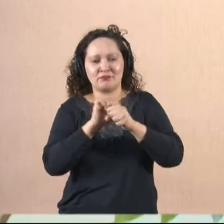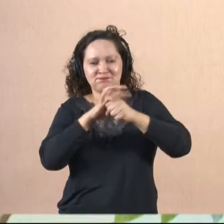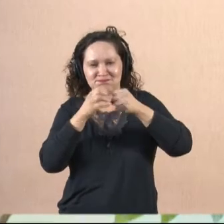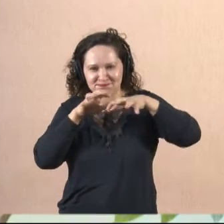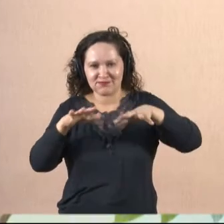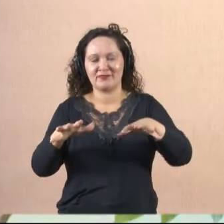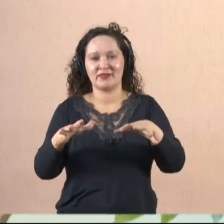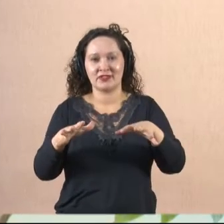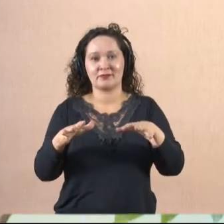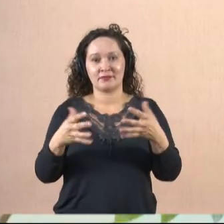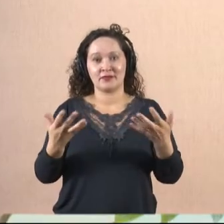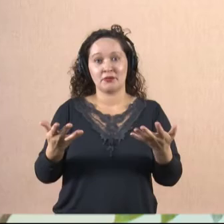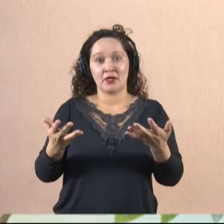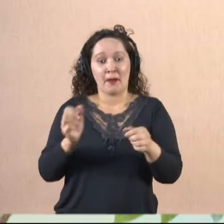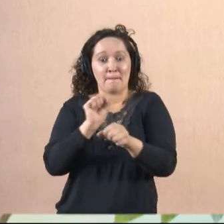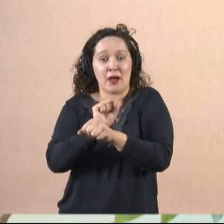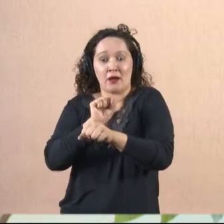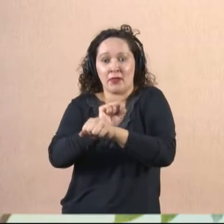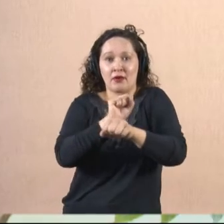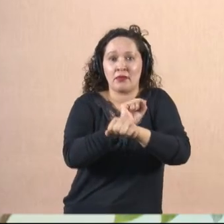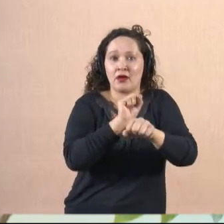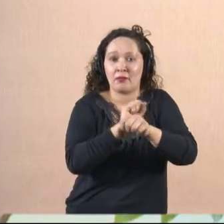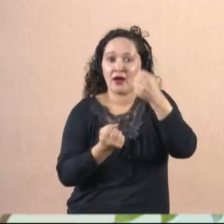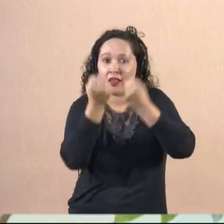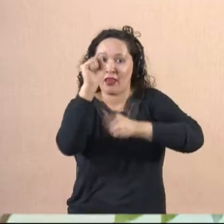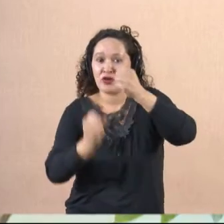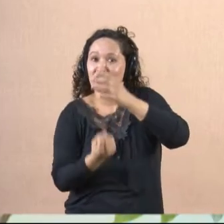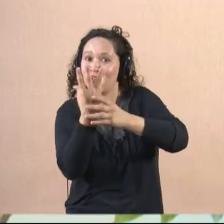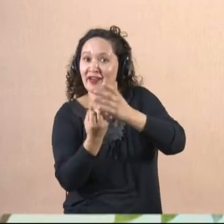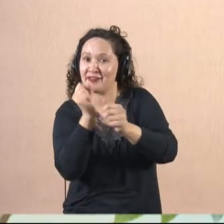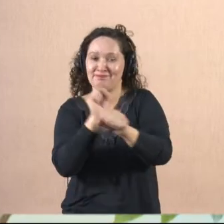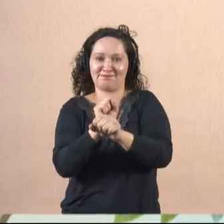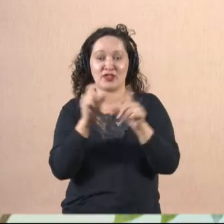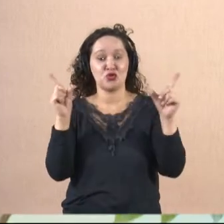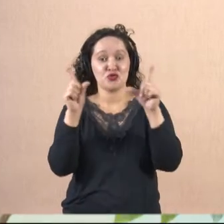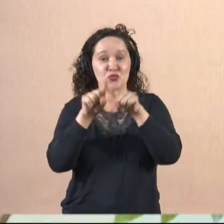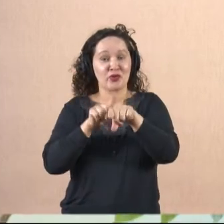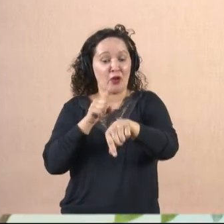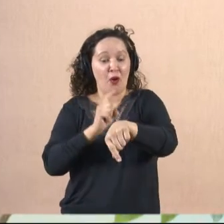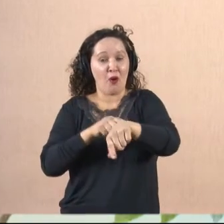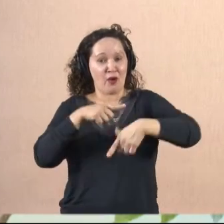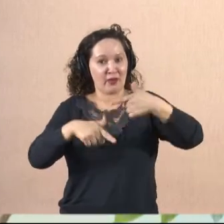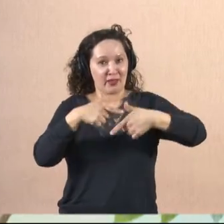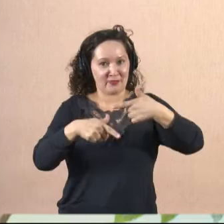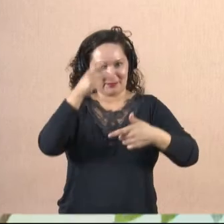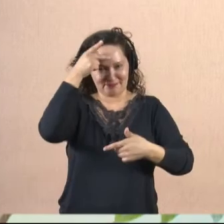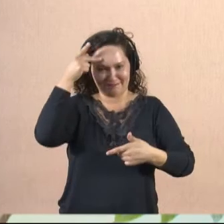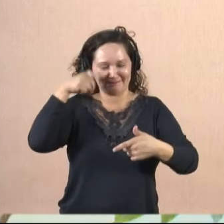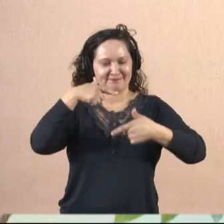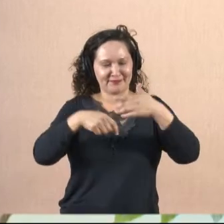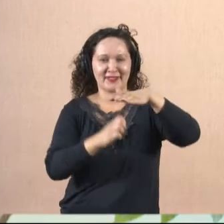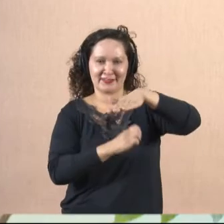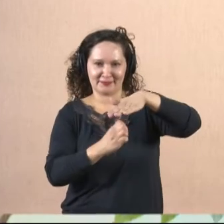pandemia aí por conta das paralisações das fábricas e redução do horário de trabalho